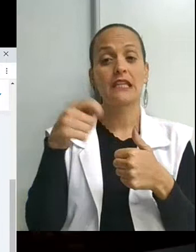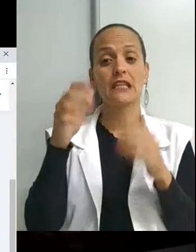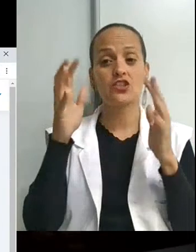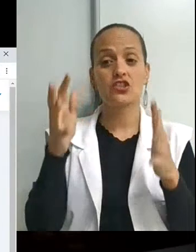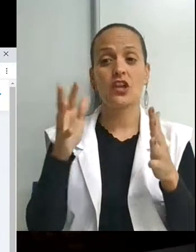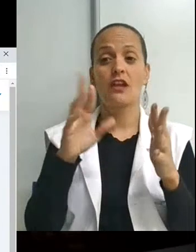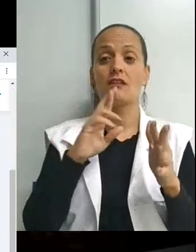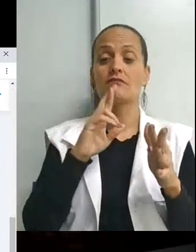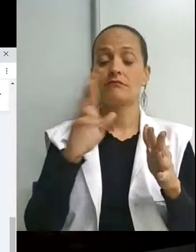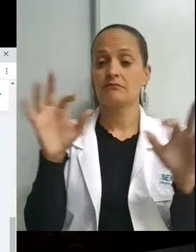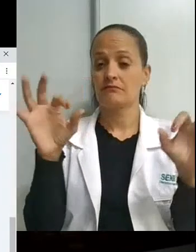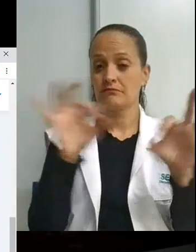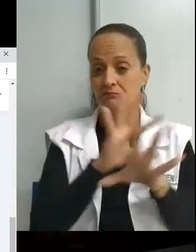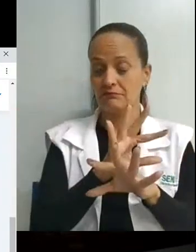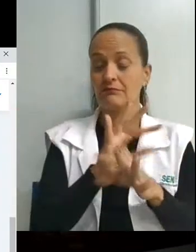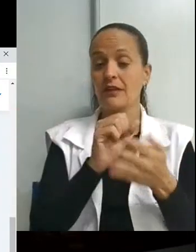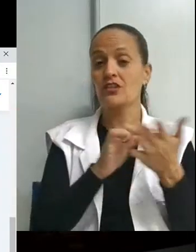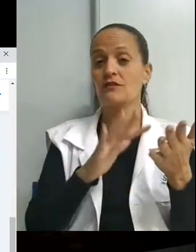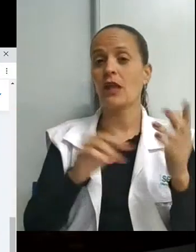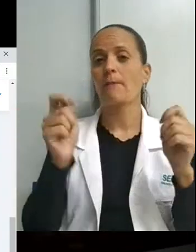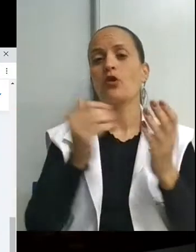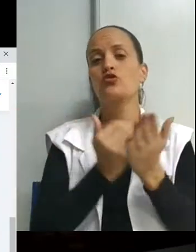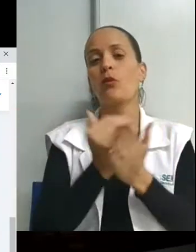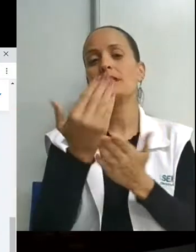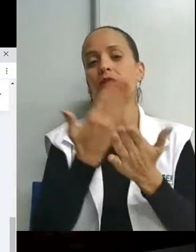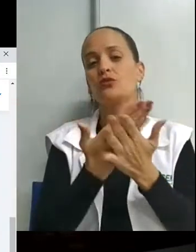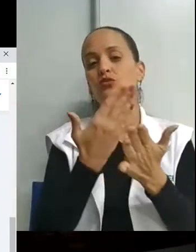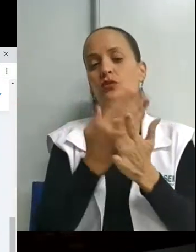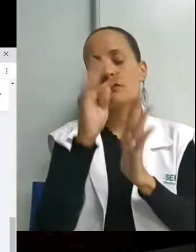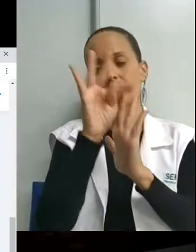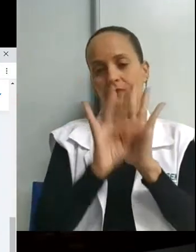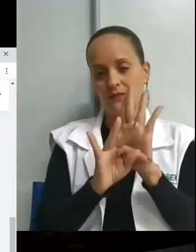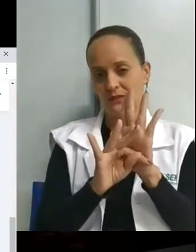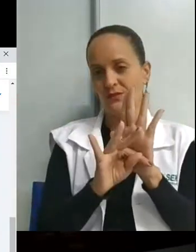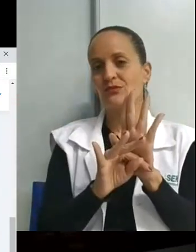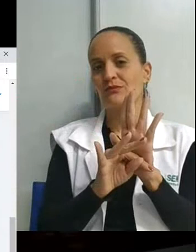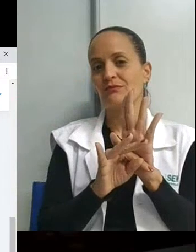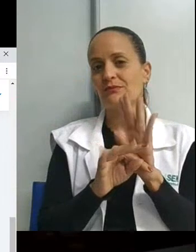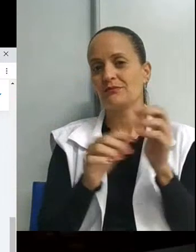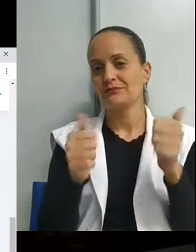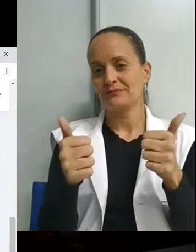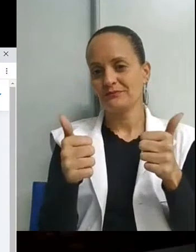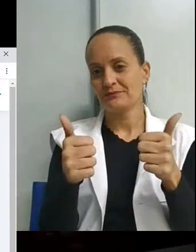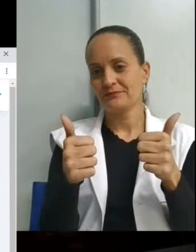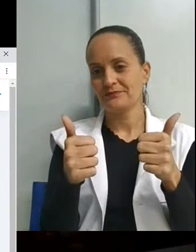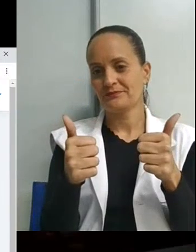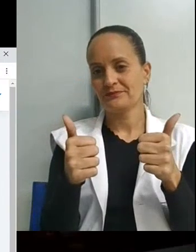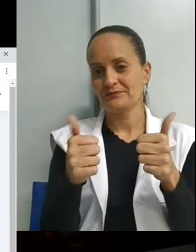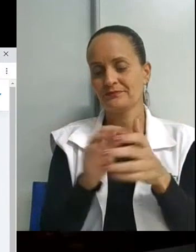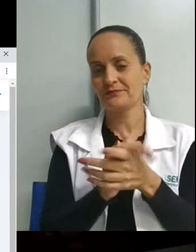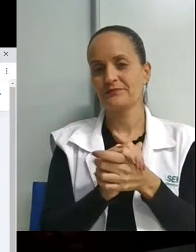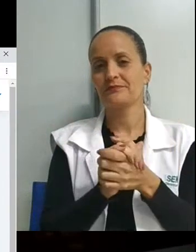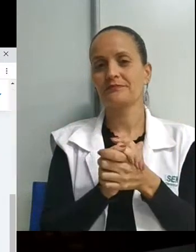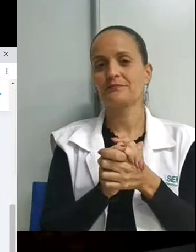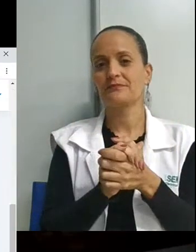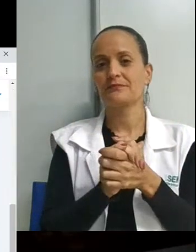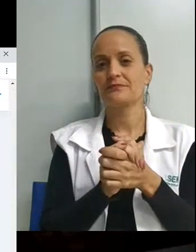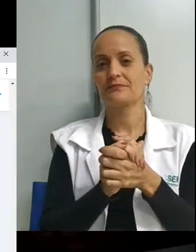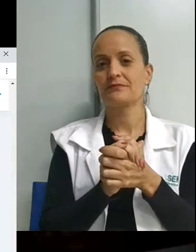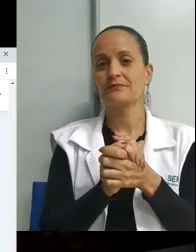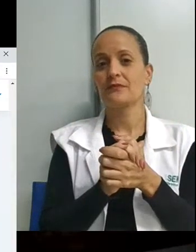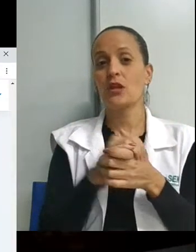pode fazer a leitura aqui do conteúdo que já está disponível aí para vocês, tudo bem? Vou habilitar aqui também, ó, a